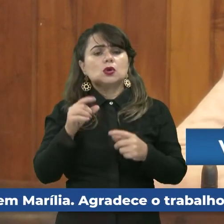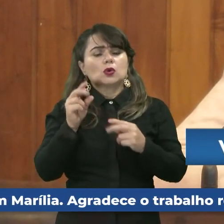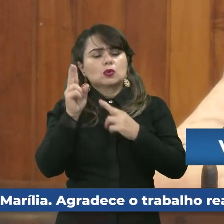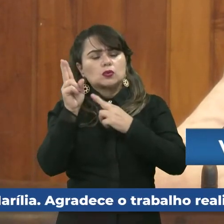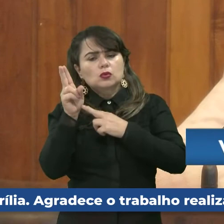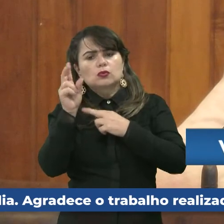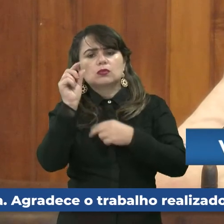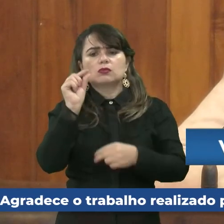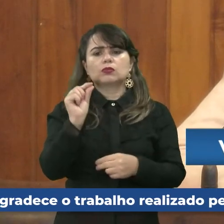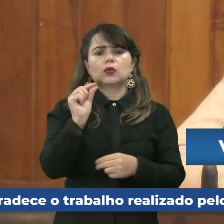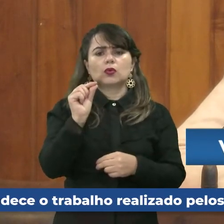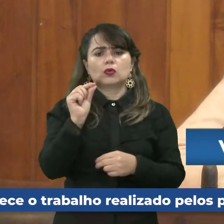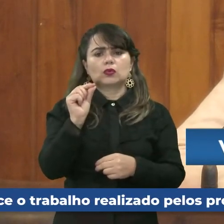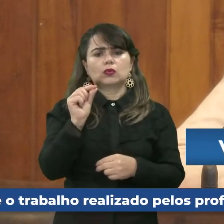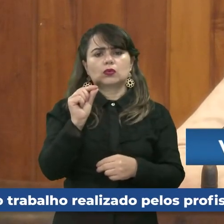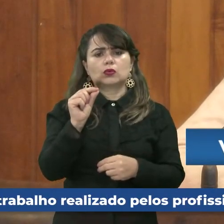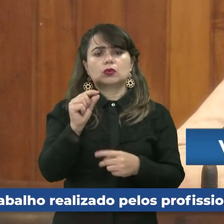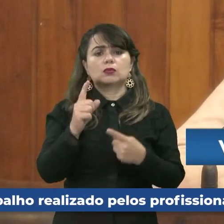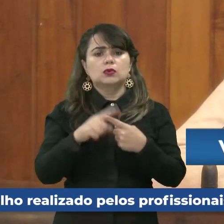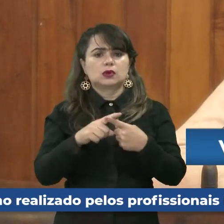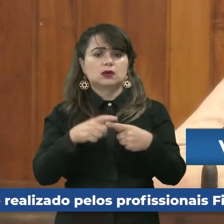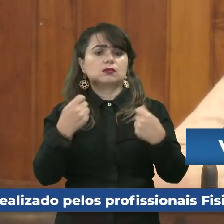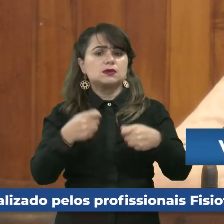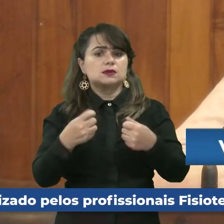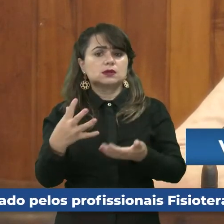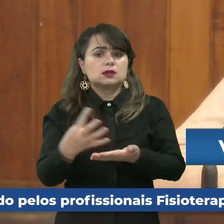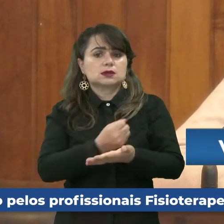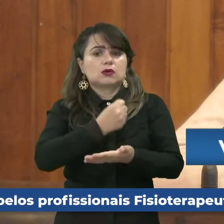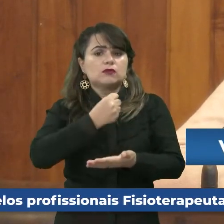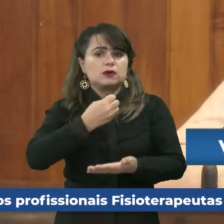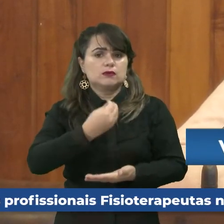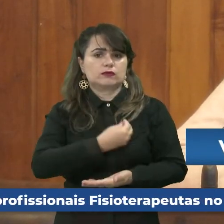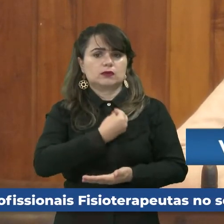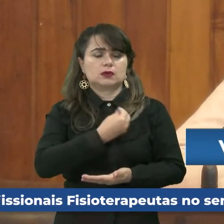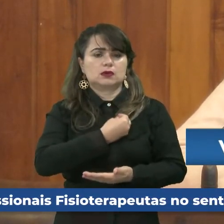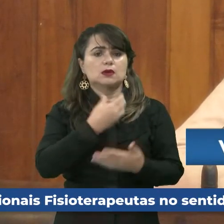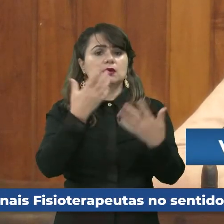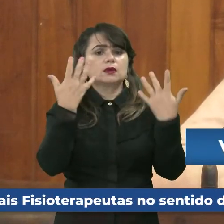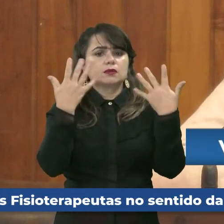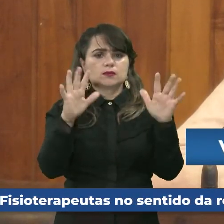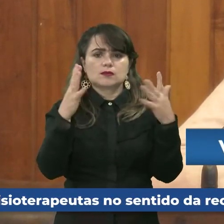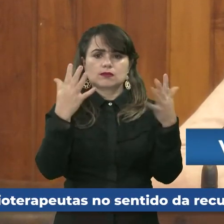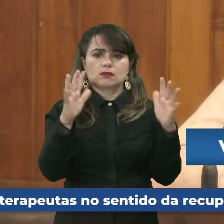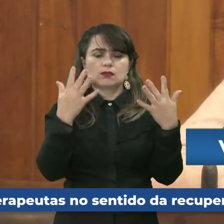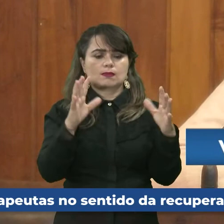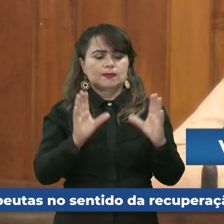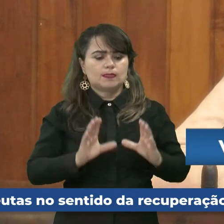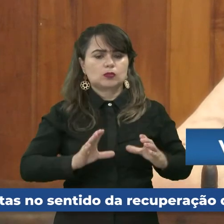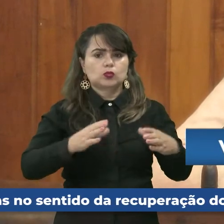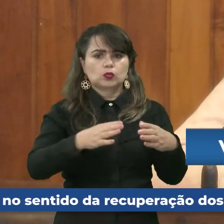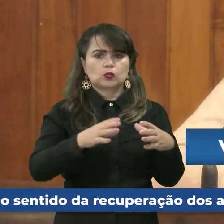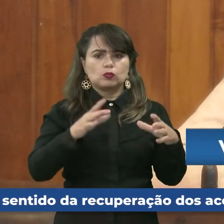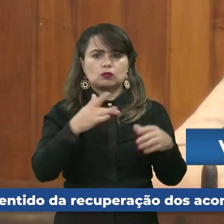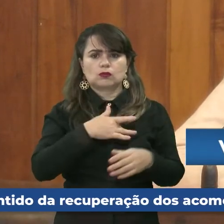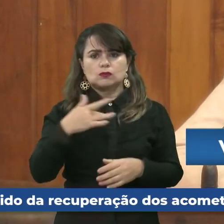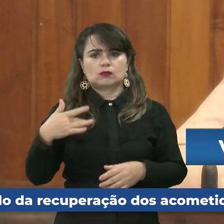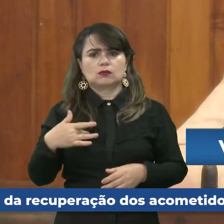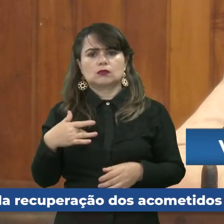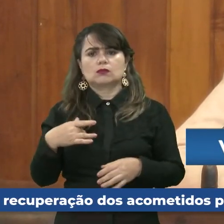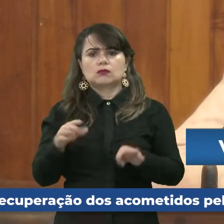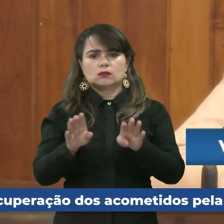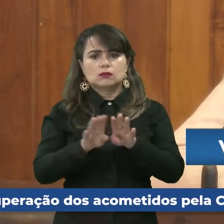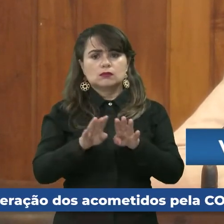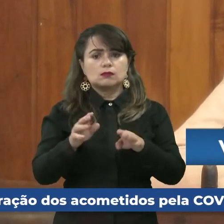dar o melhor que vocês têm, que é salvar vidas. Meus parabéns a toda a equipe de saúde, quantos